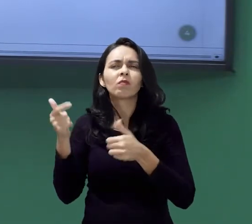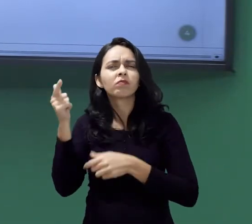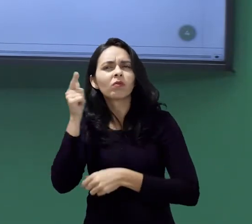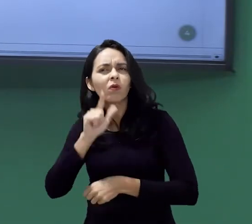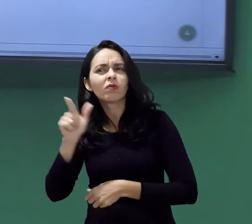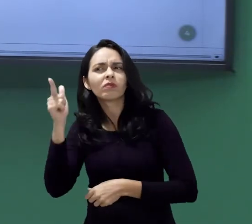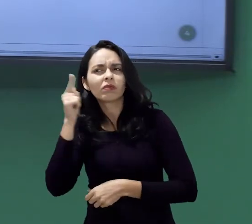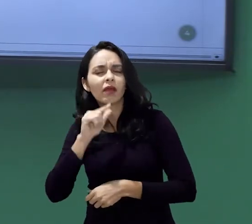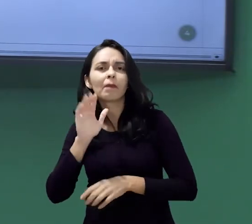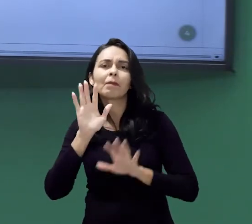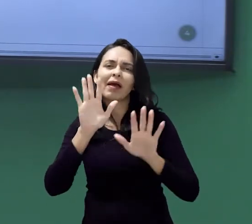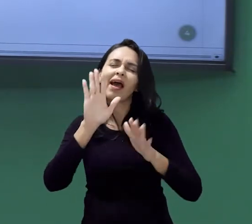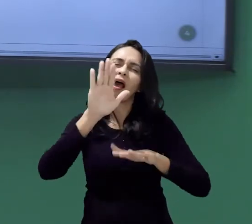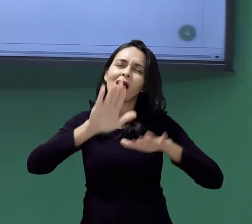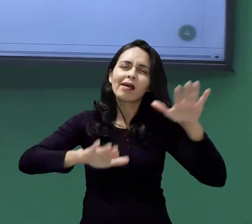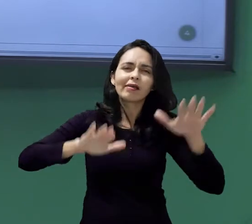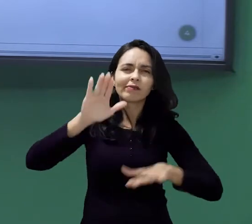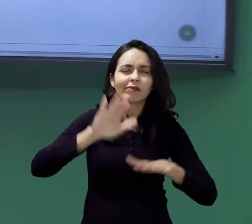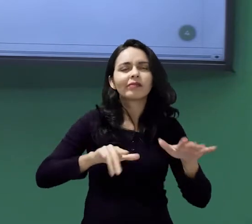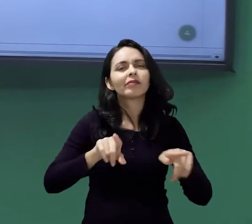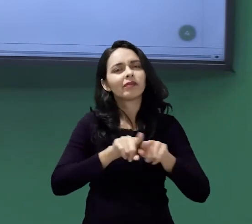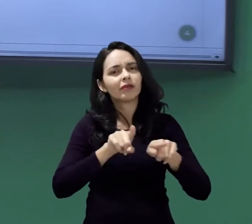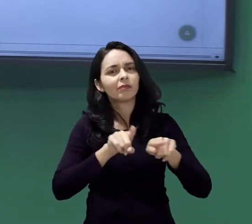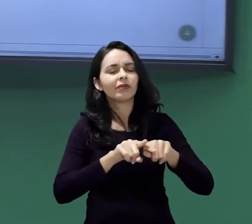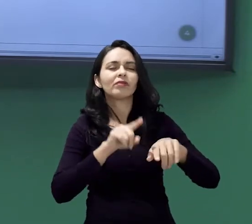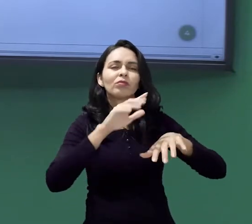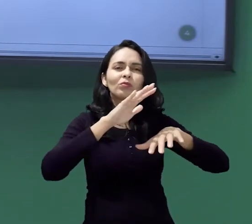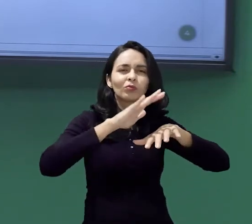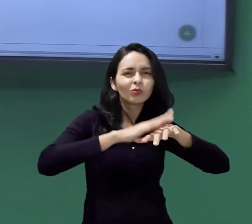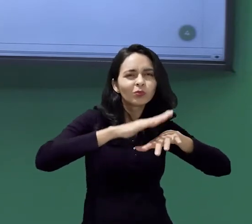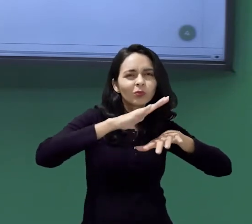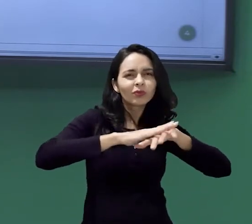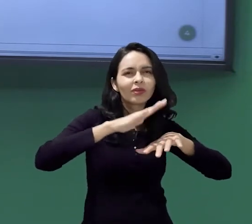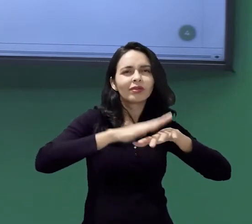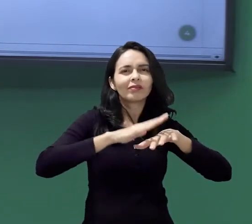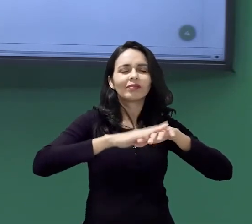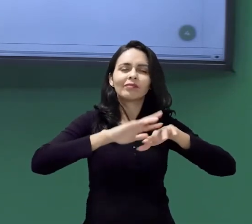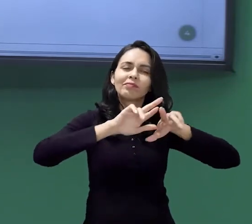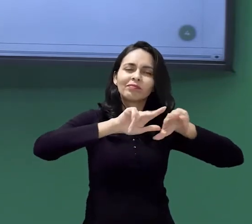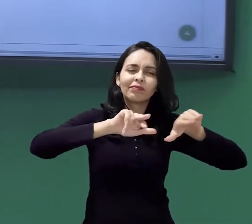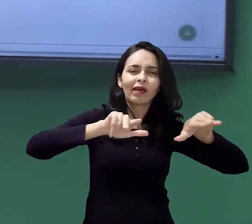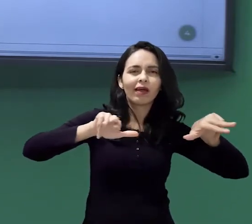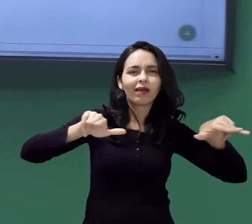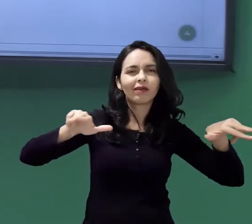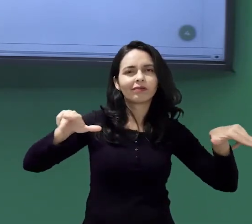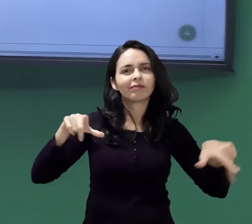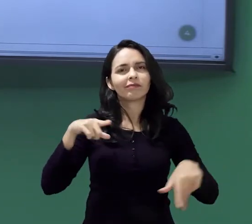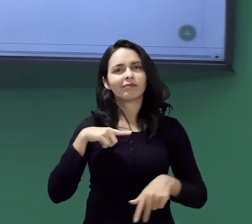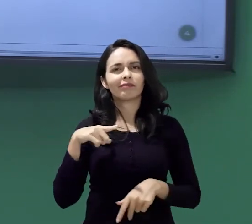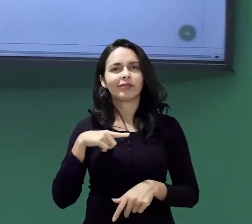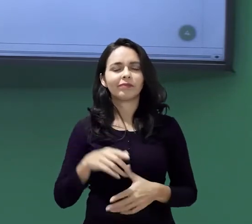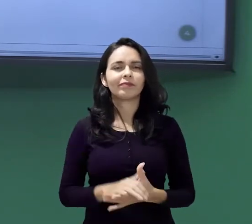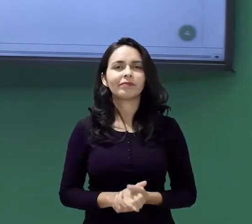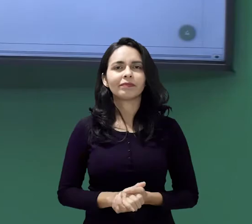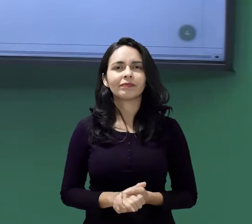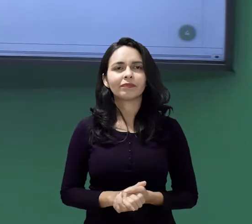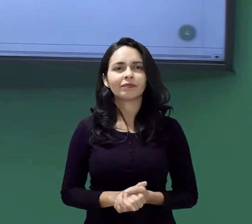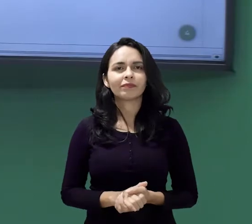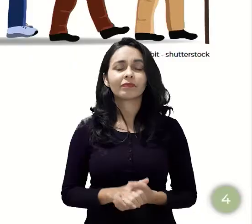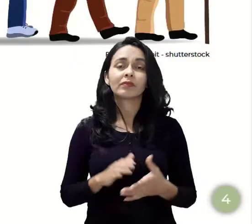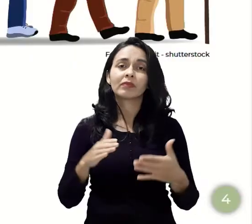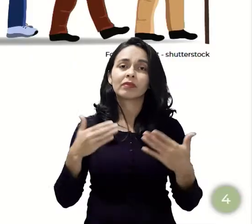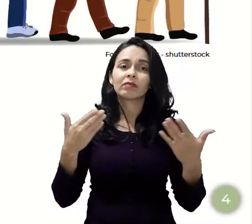Porém na maior parte das vezes a gente também verificou o que veio acompanhado com doenças